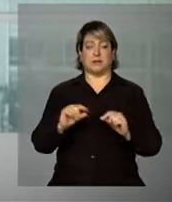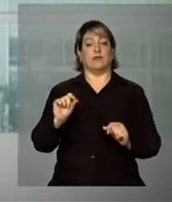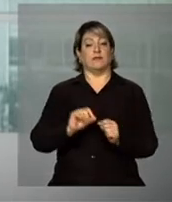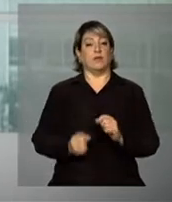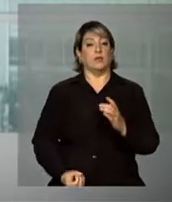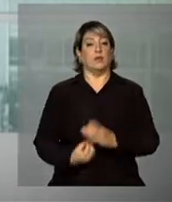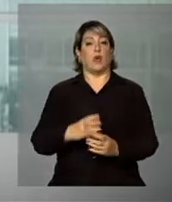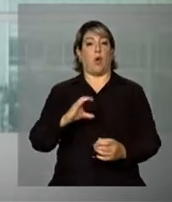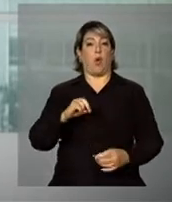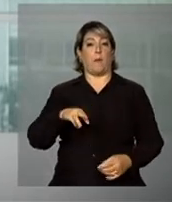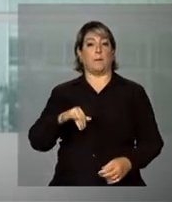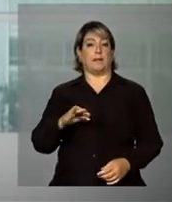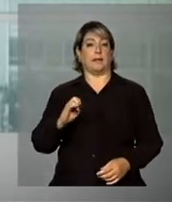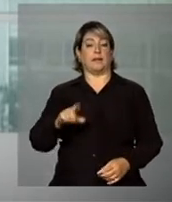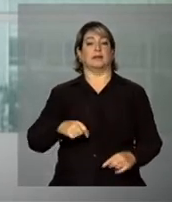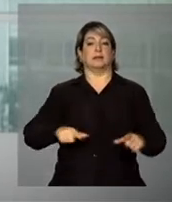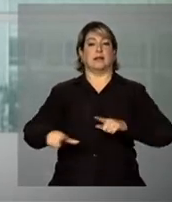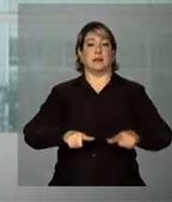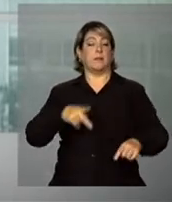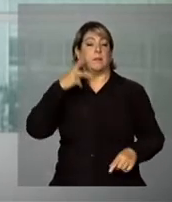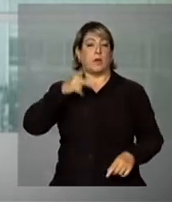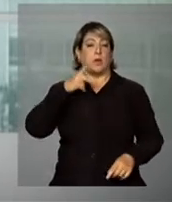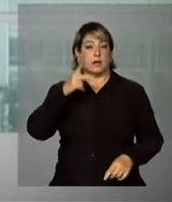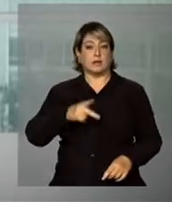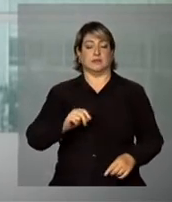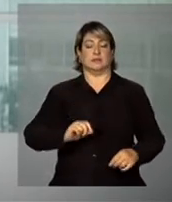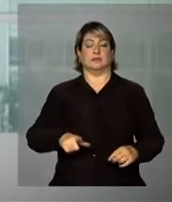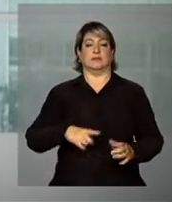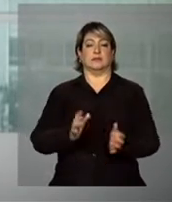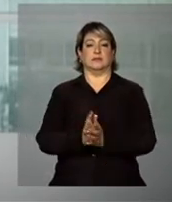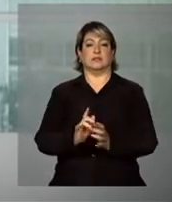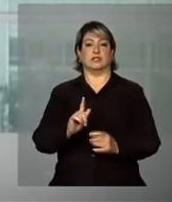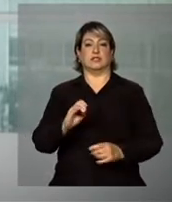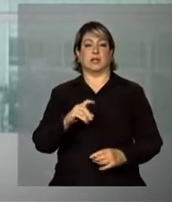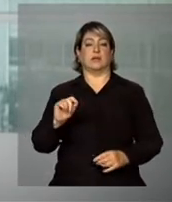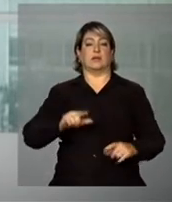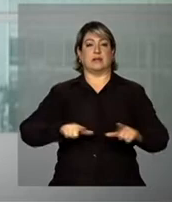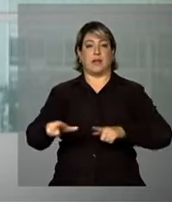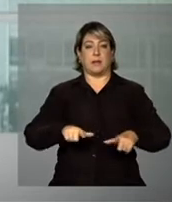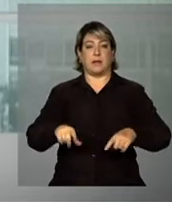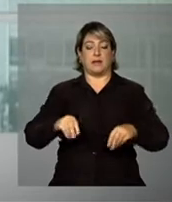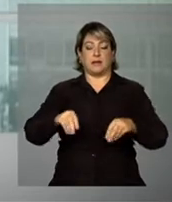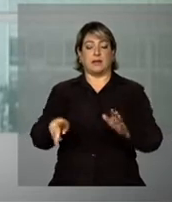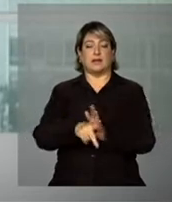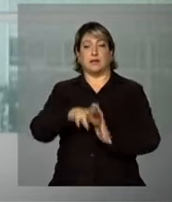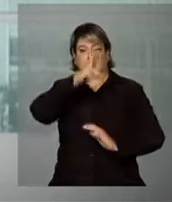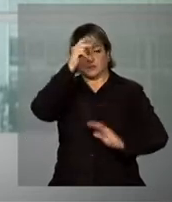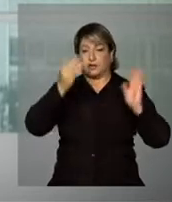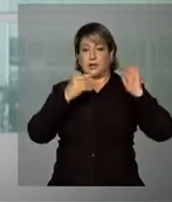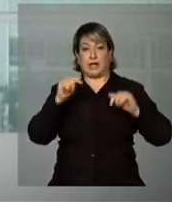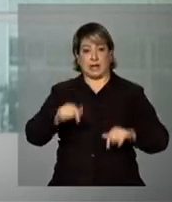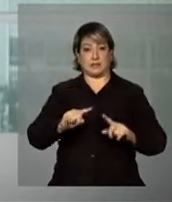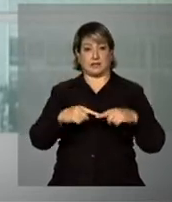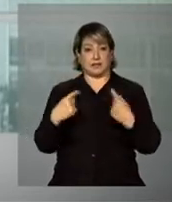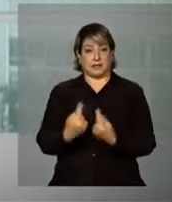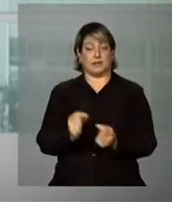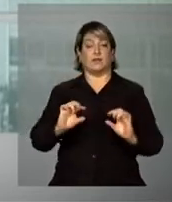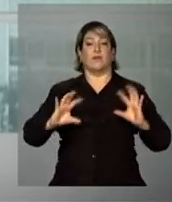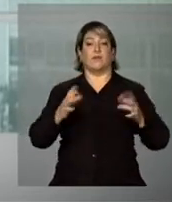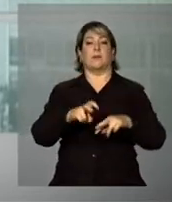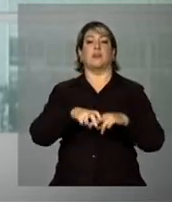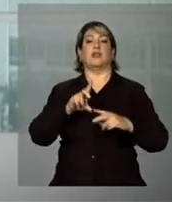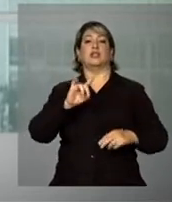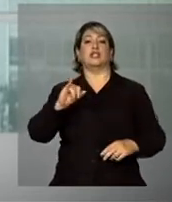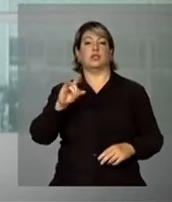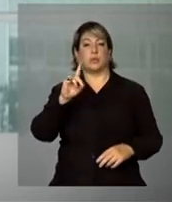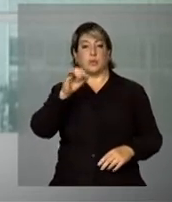criado um comitê de trabalho para a Política Nacional de Gestão Territorial e Ambiental de Terras Indígenas. O ato marcou as comemorações